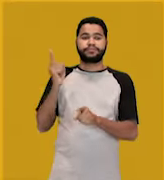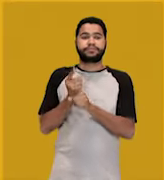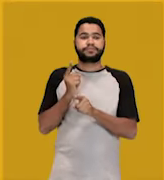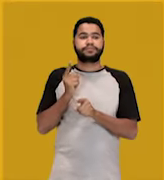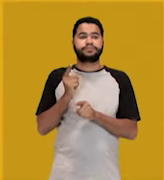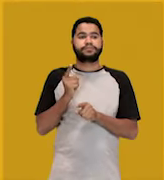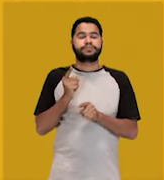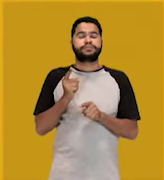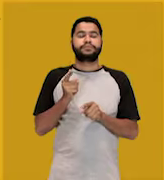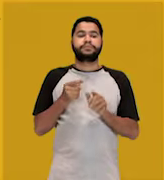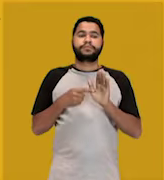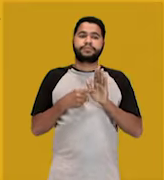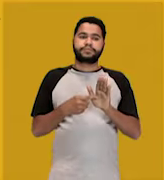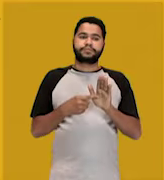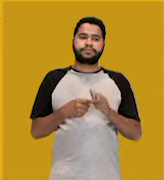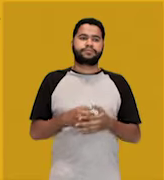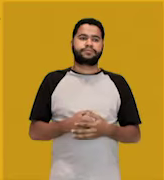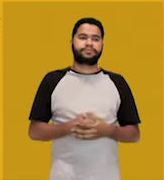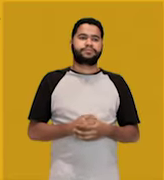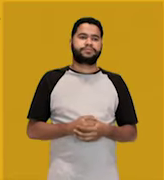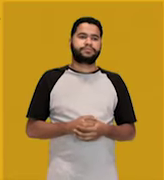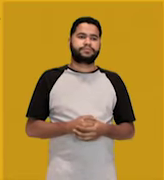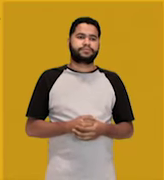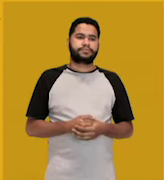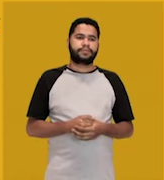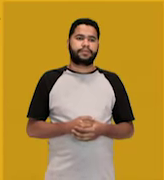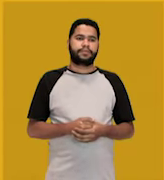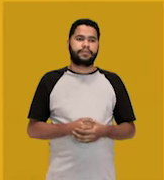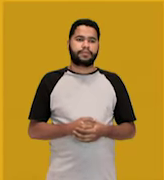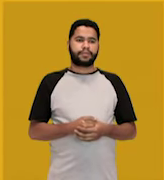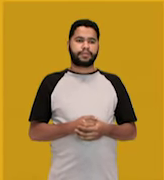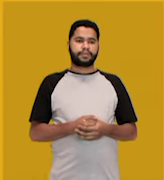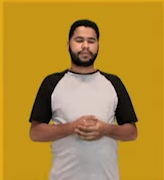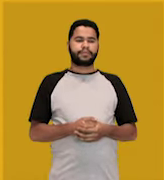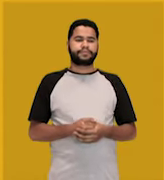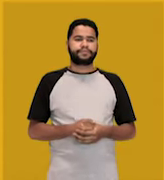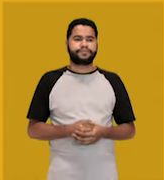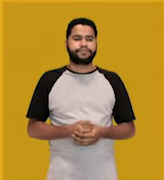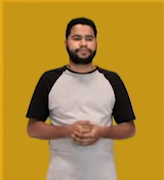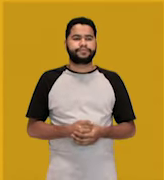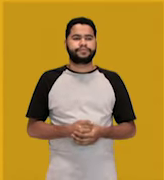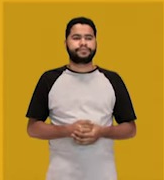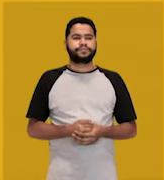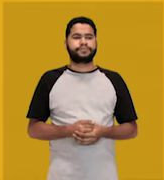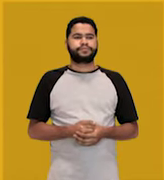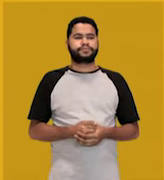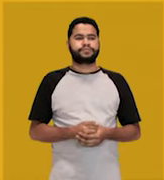frações apresentadas na reta. Deixa eu voltar aqui. Então veja você.